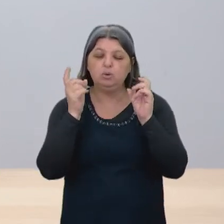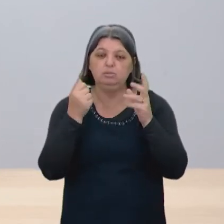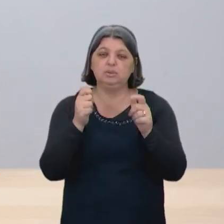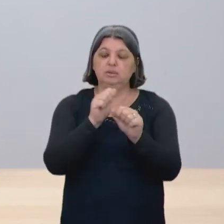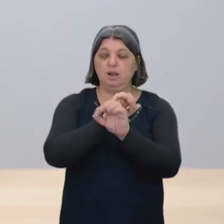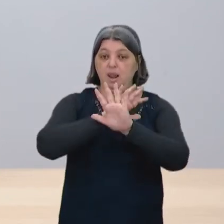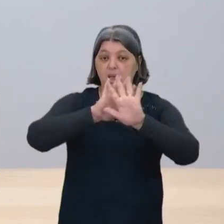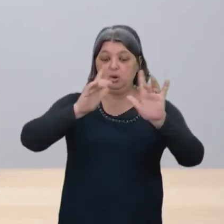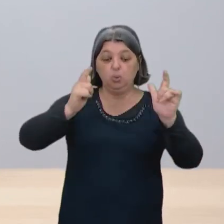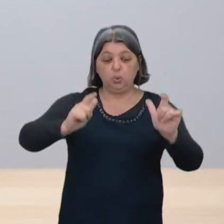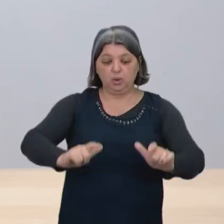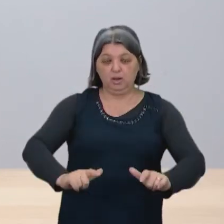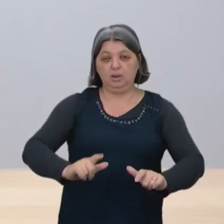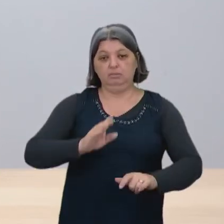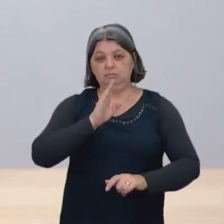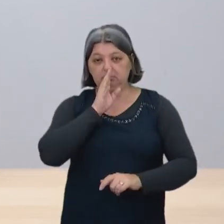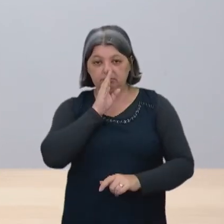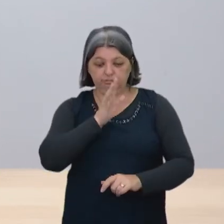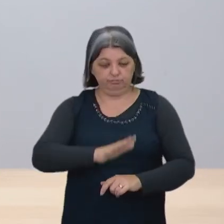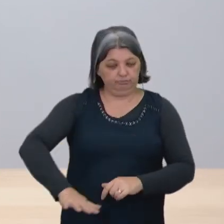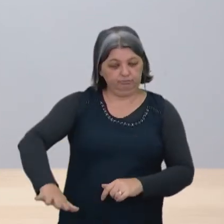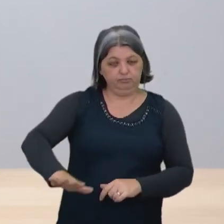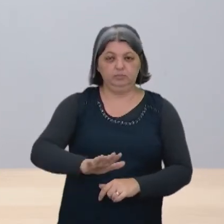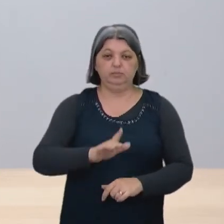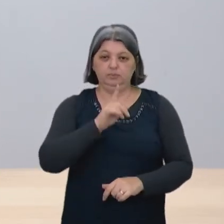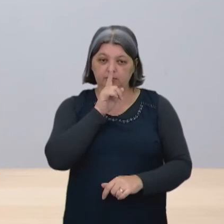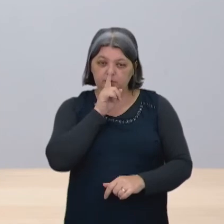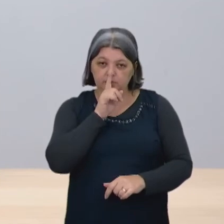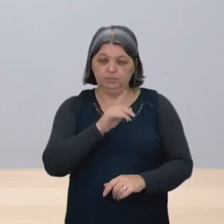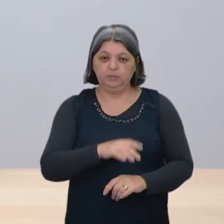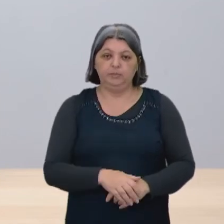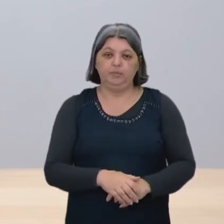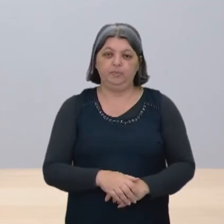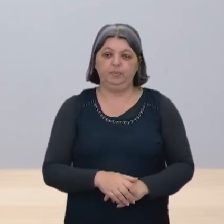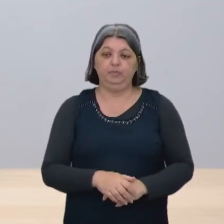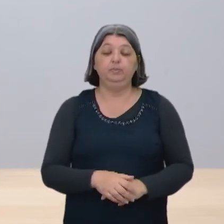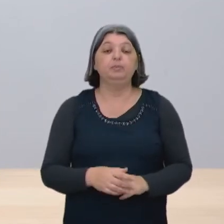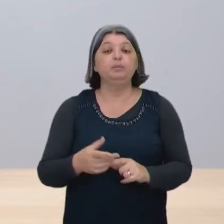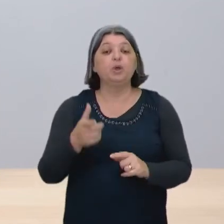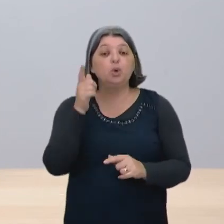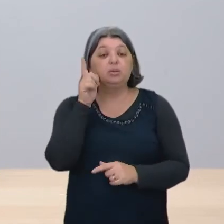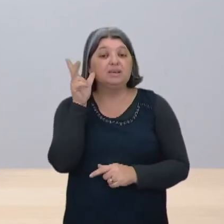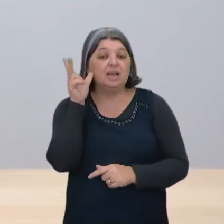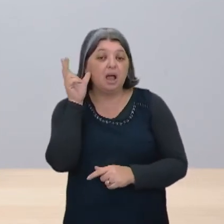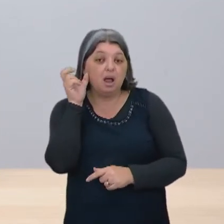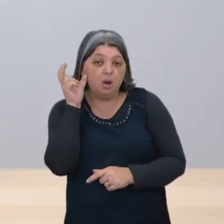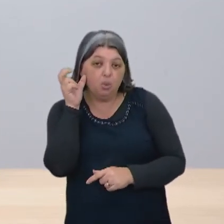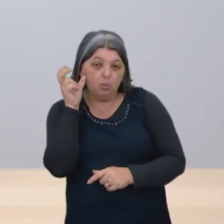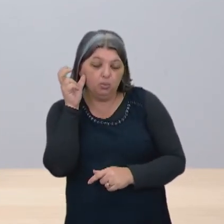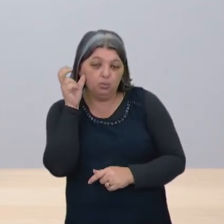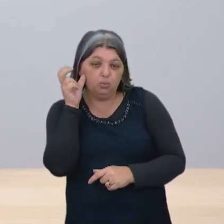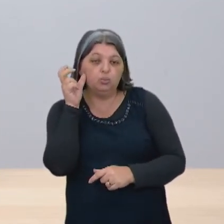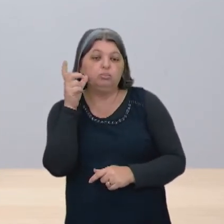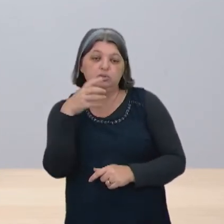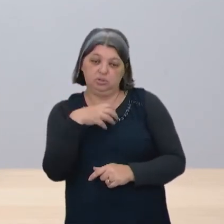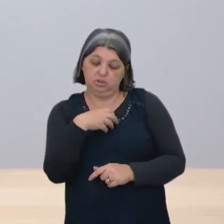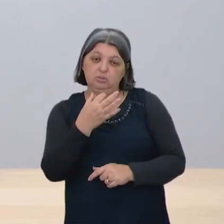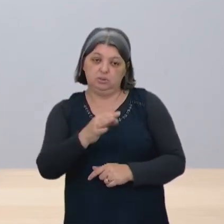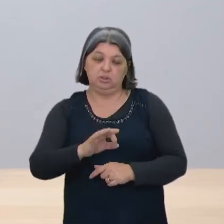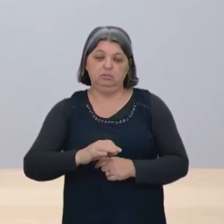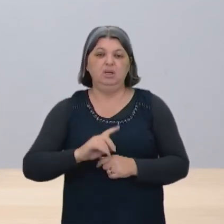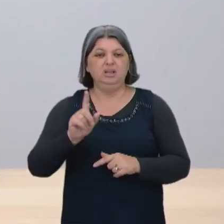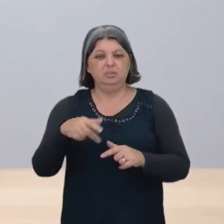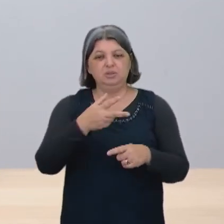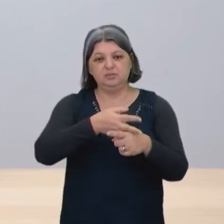ali, então procurar um ambiente que não tem muito ruído para que o seu áudio saia de forma adequada. E depois faz uma